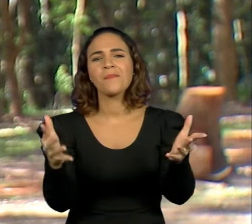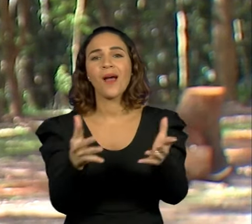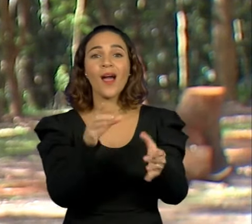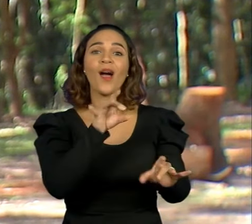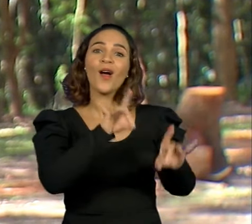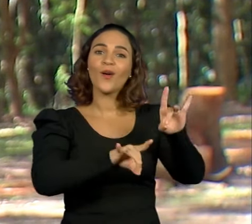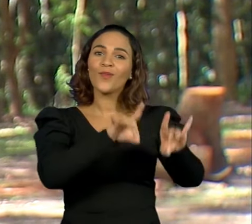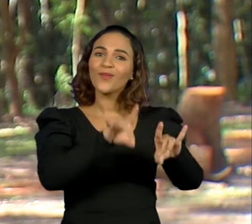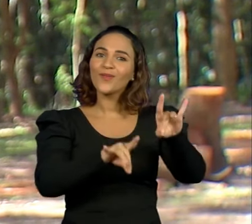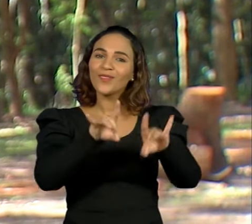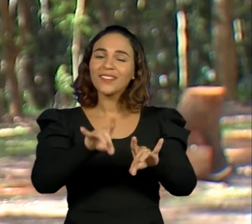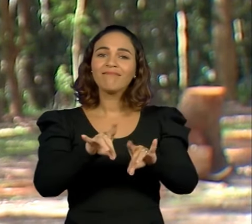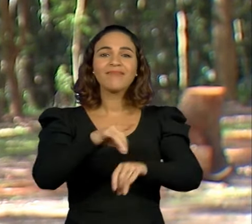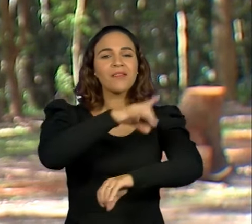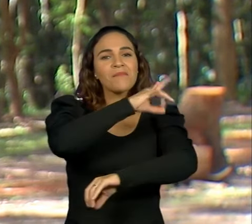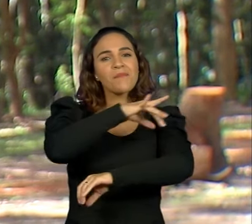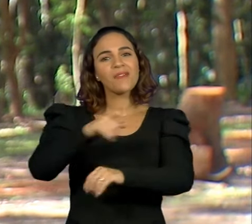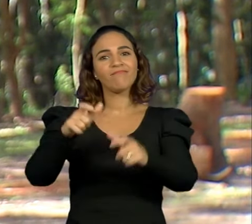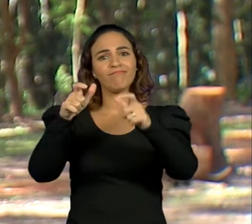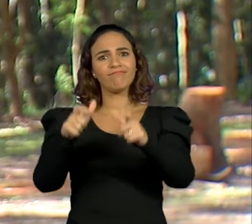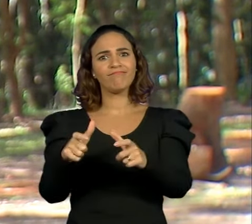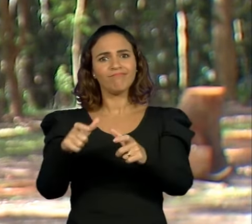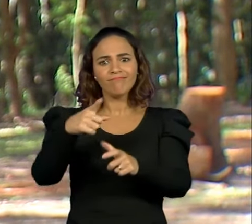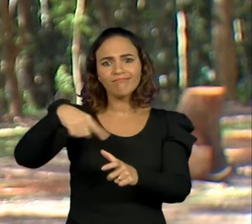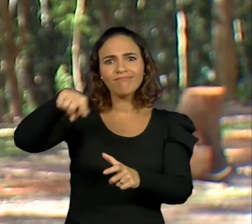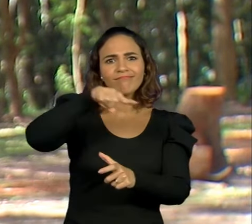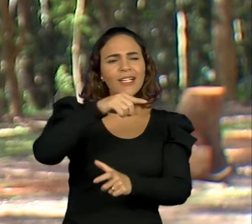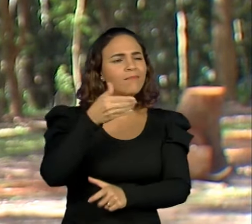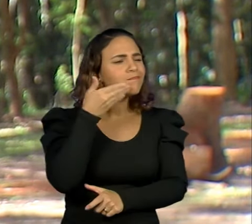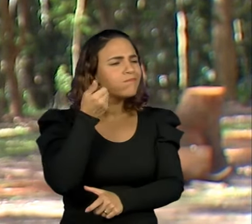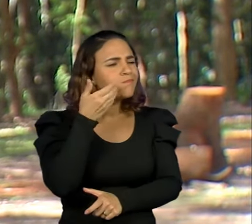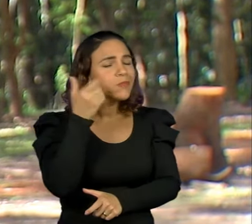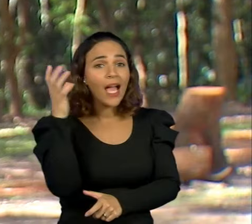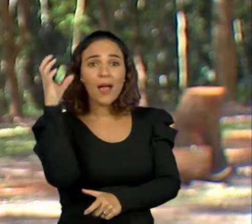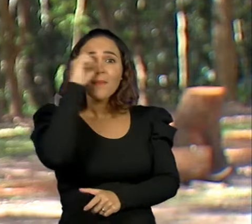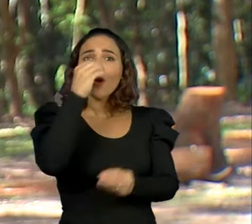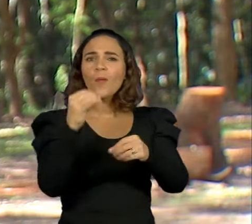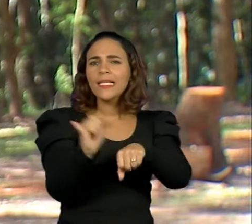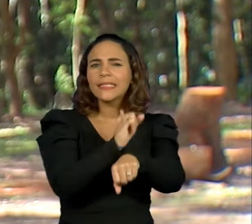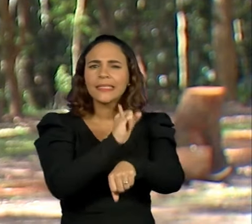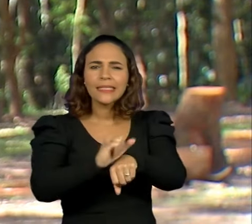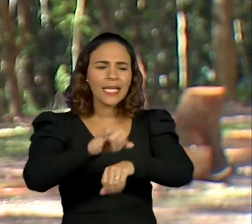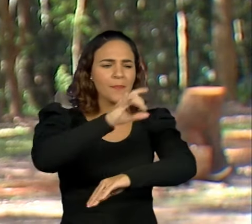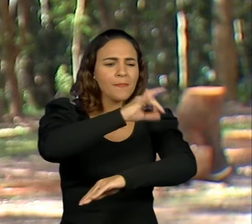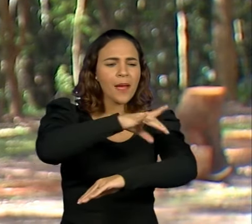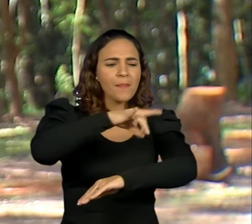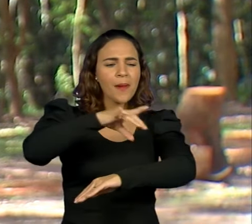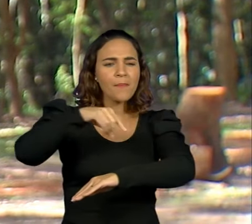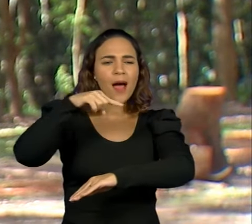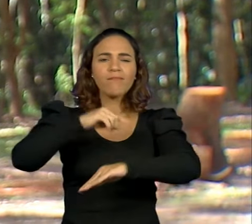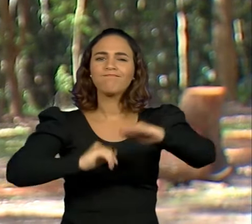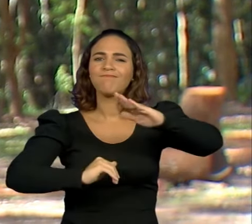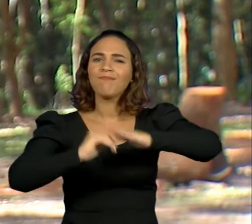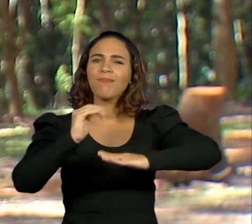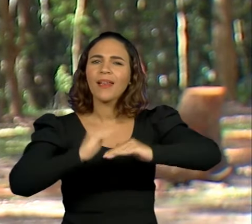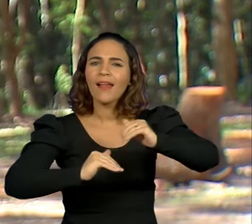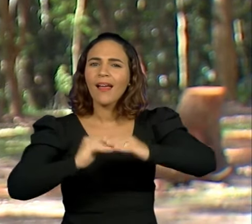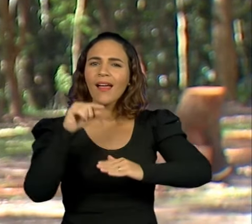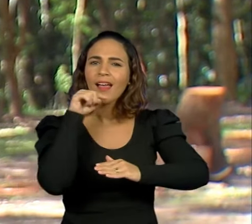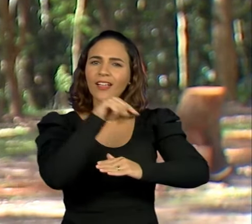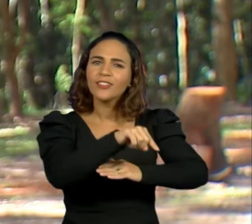locais. Eles aprendem a criar ferramentas de cultivos para a prática da agricultura orgânica, livre